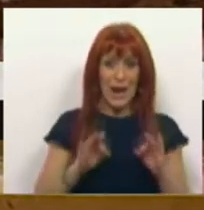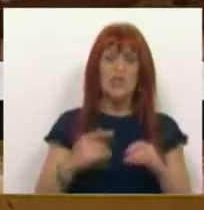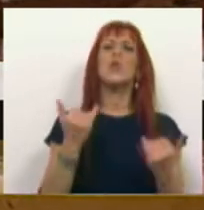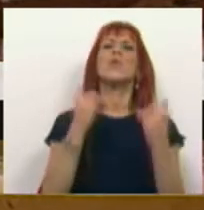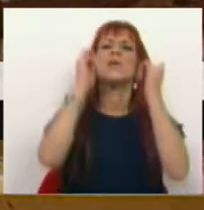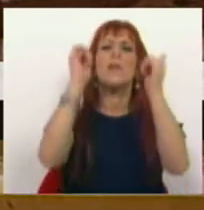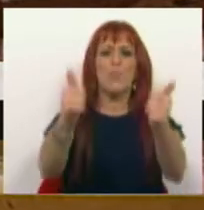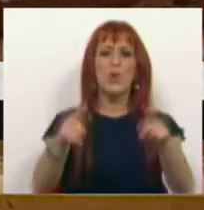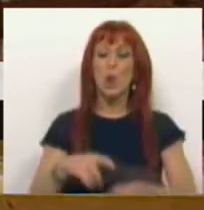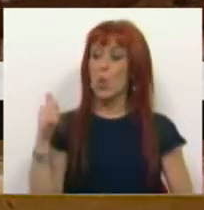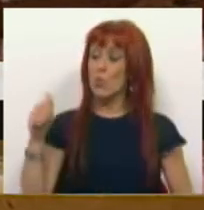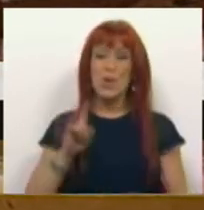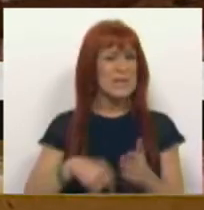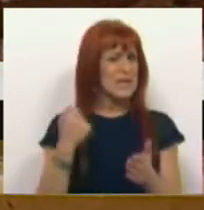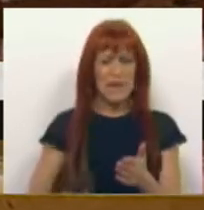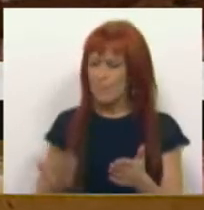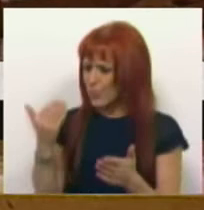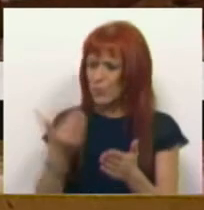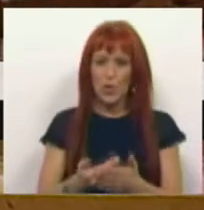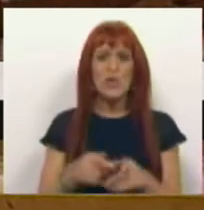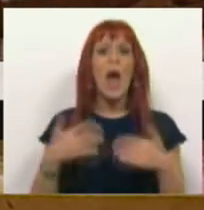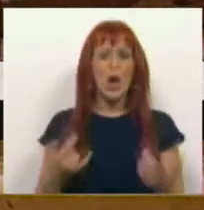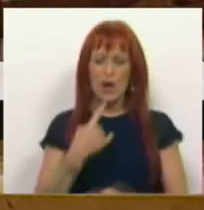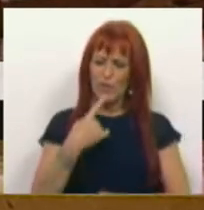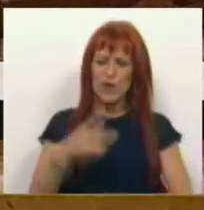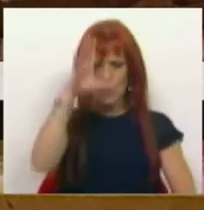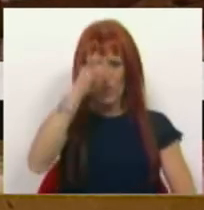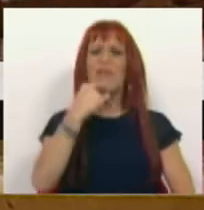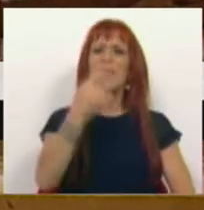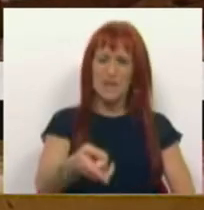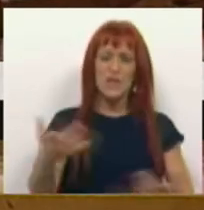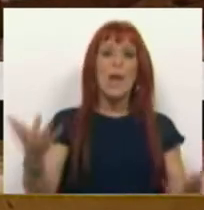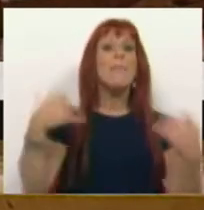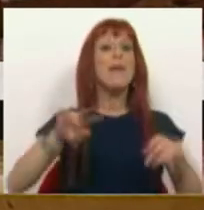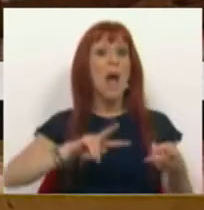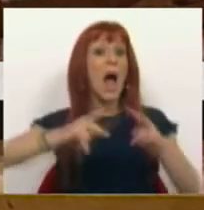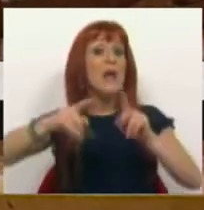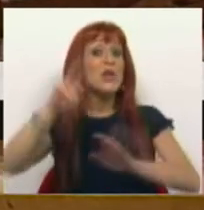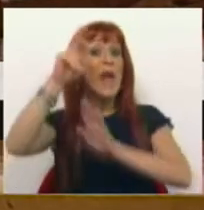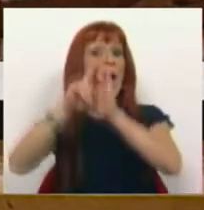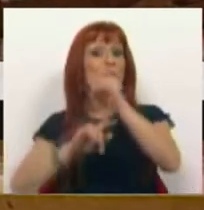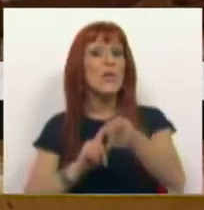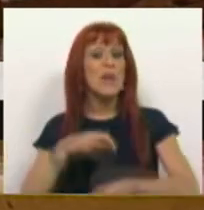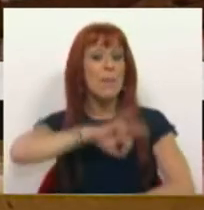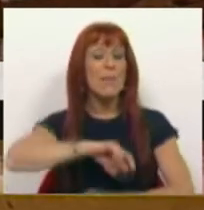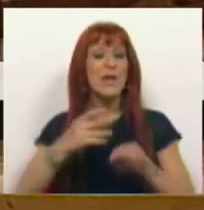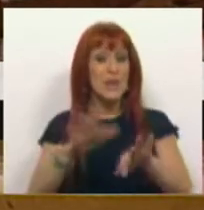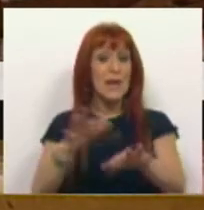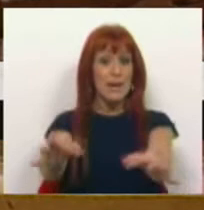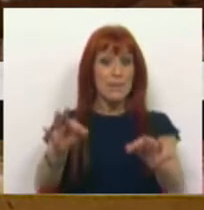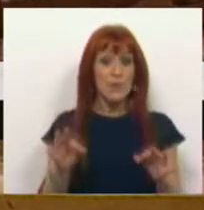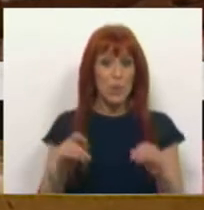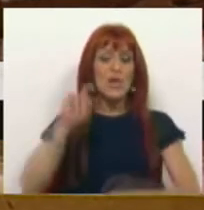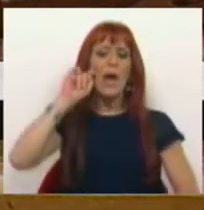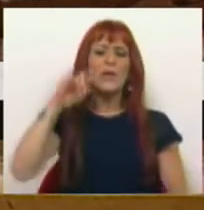boa notícia. O Bloco sempre o propôs e ele foi agora anunciado pelo Governo. Mas a alteração às regras das pensões antecipadas